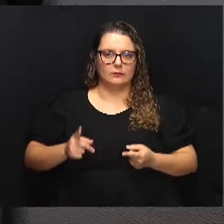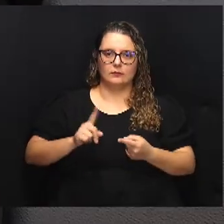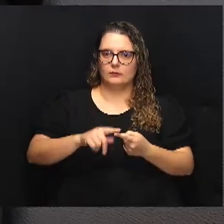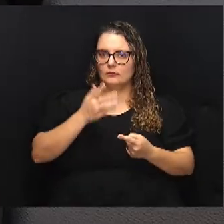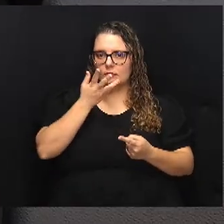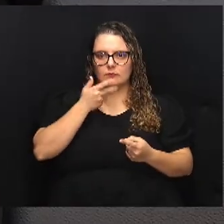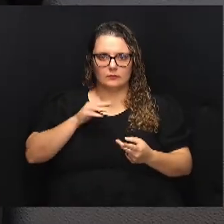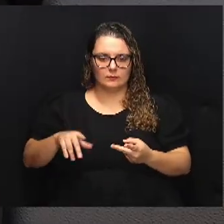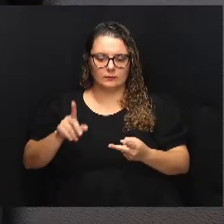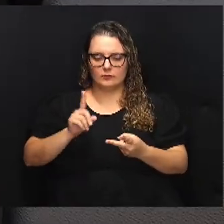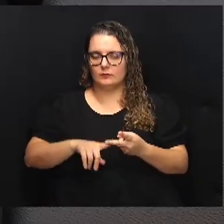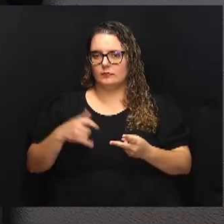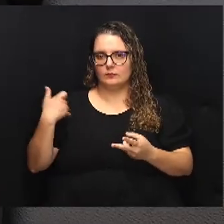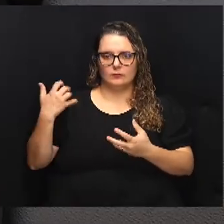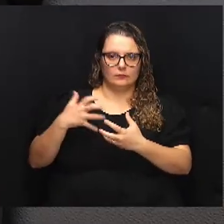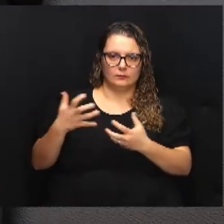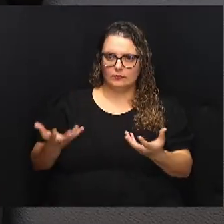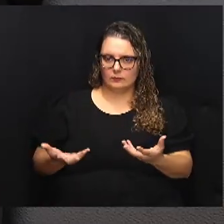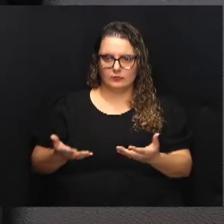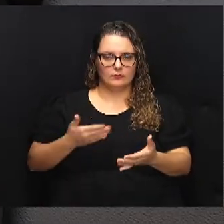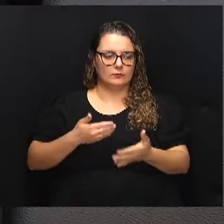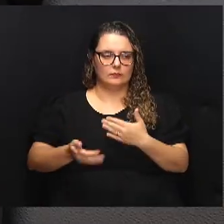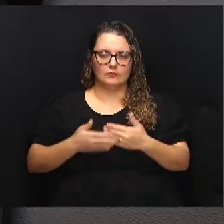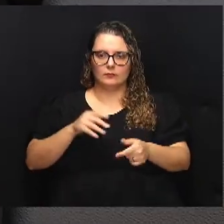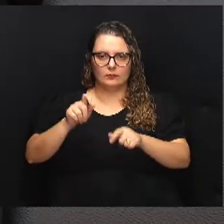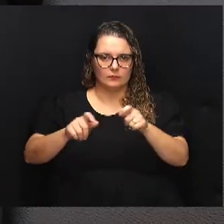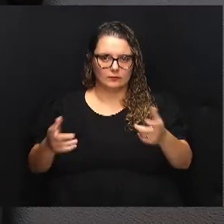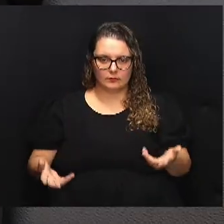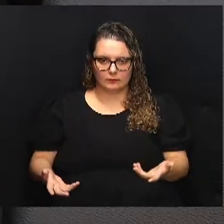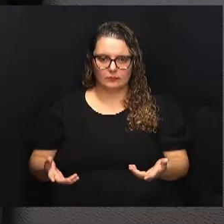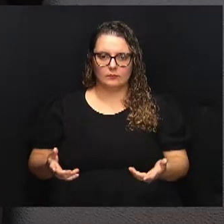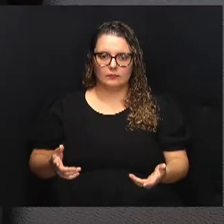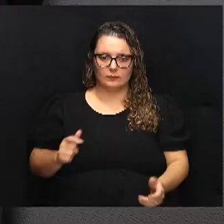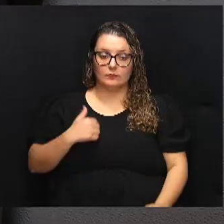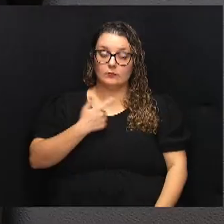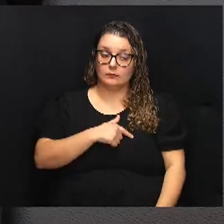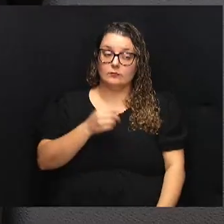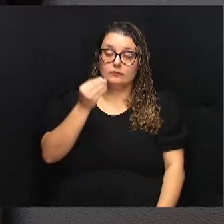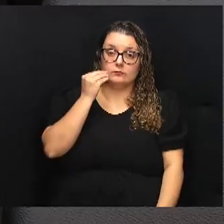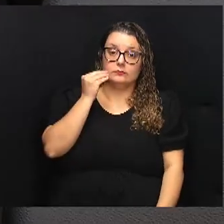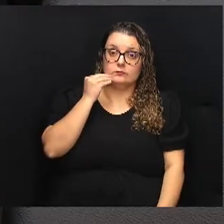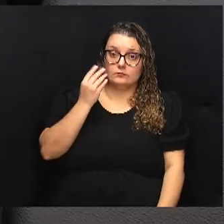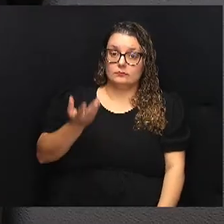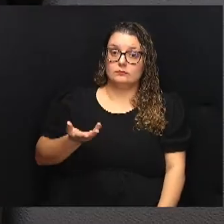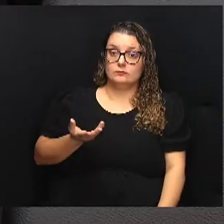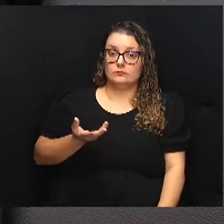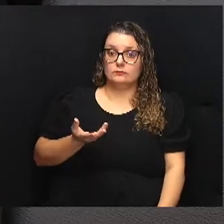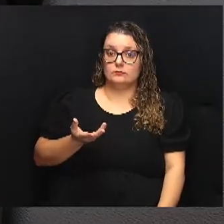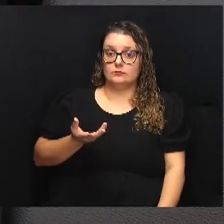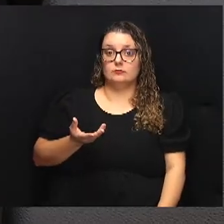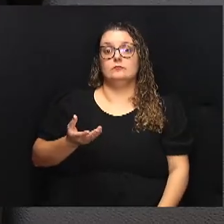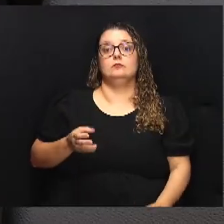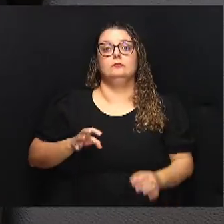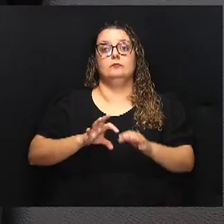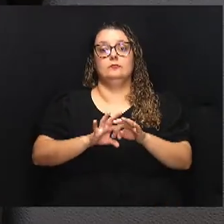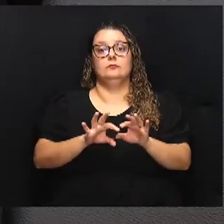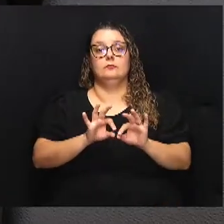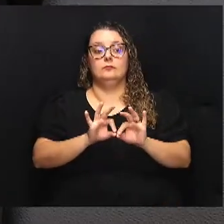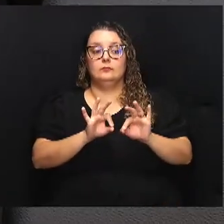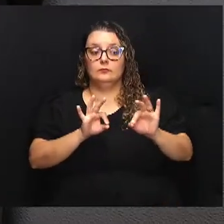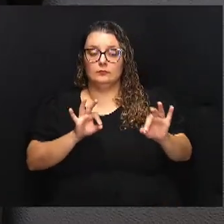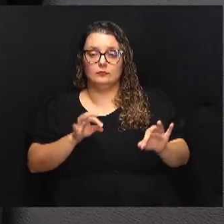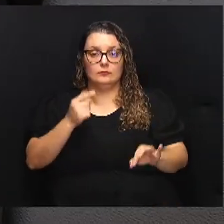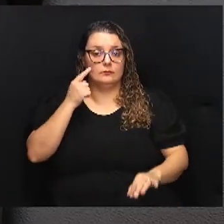criança, com um idoso, seja com quem for. Então a gente está tentando deixar essas pessoas longe, né? Imagine